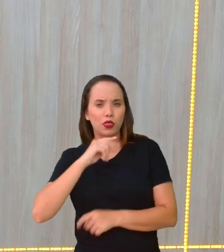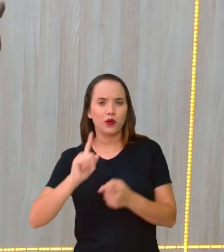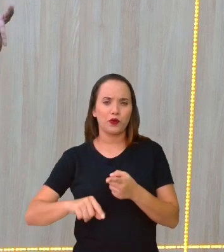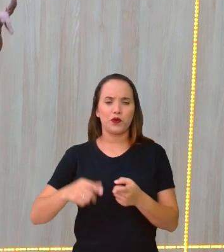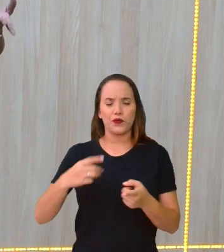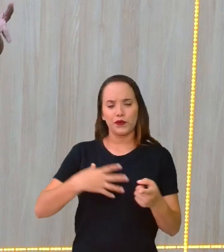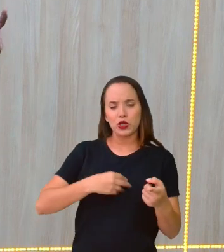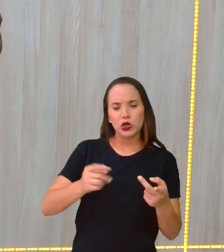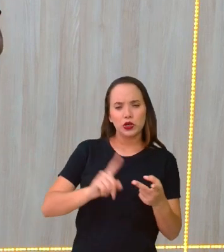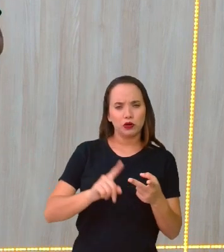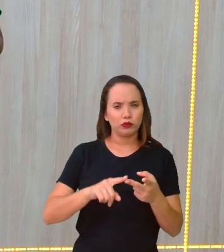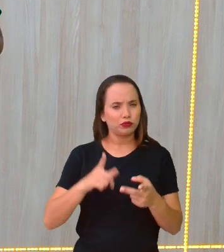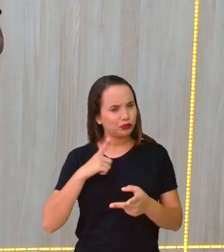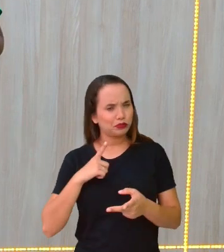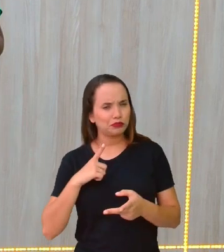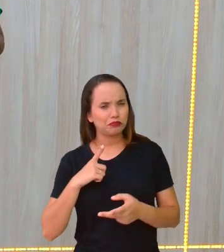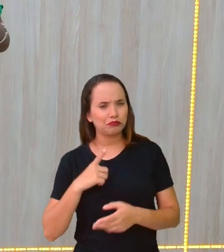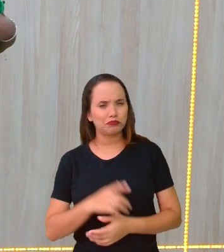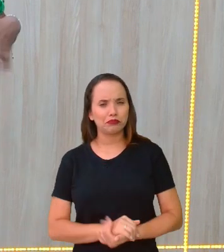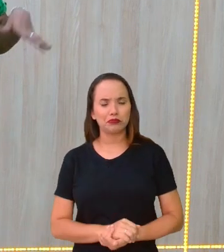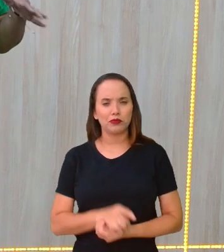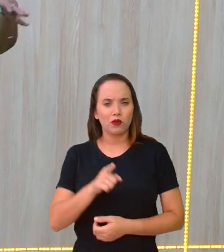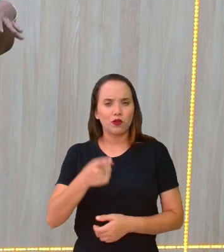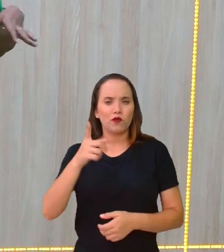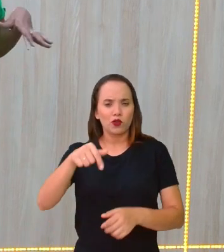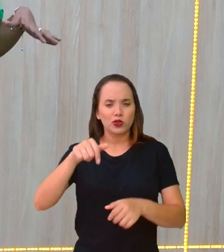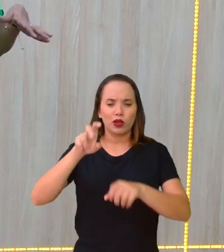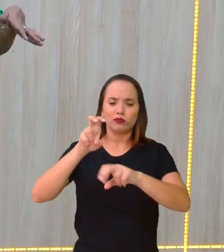netas? Vocês têm esse momento de